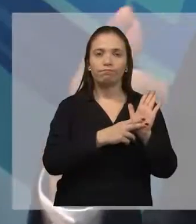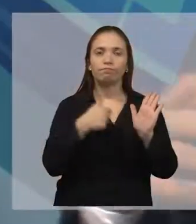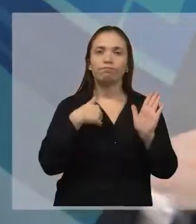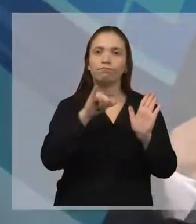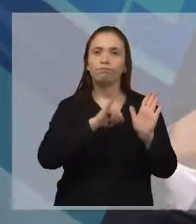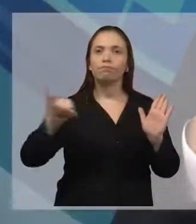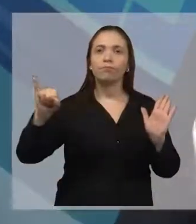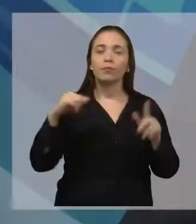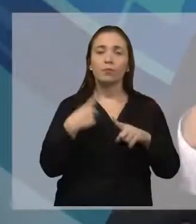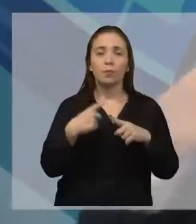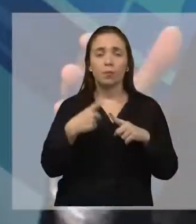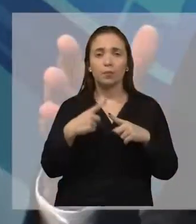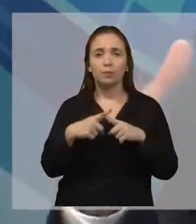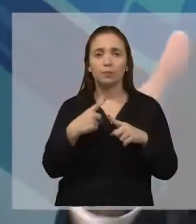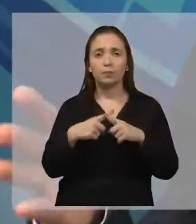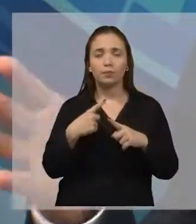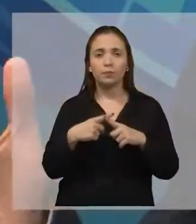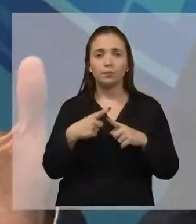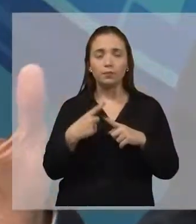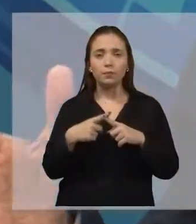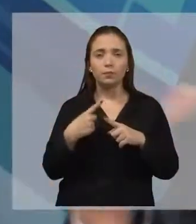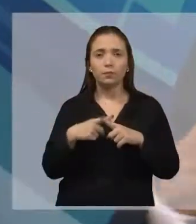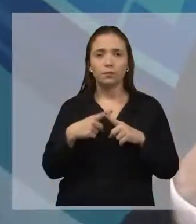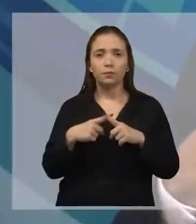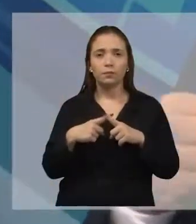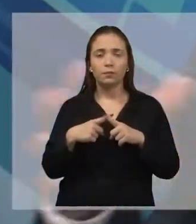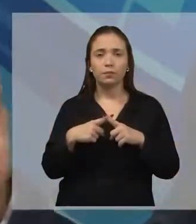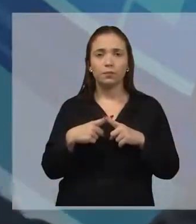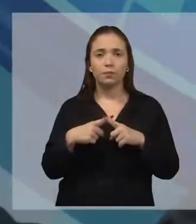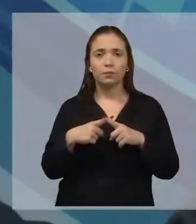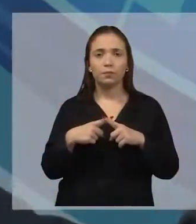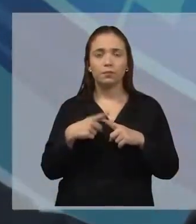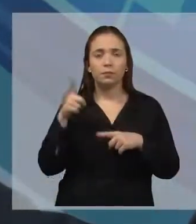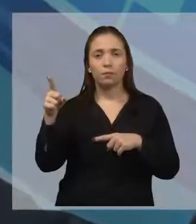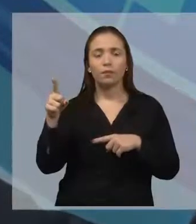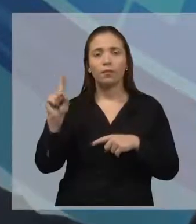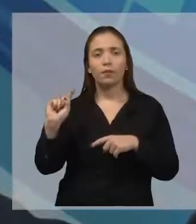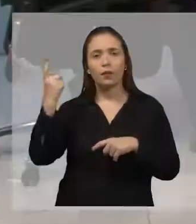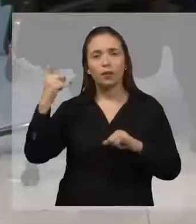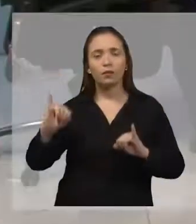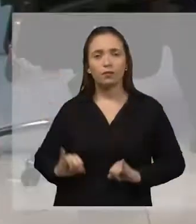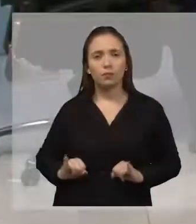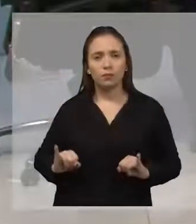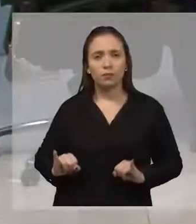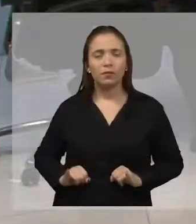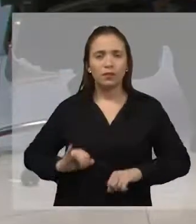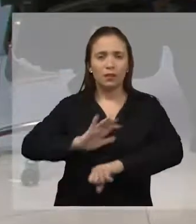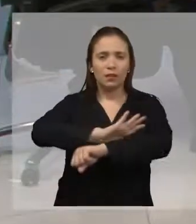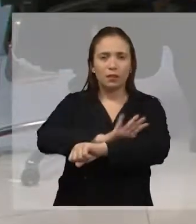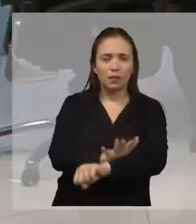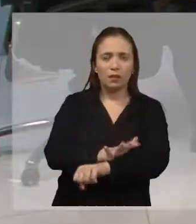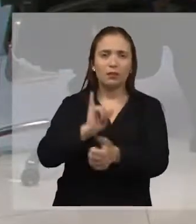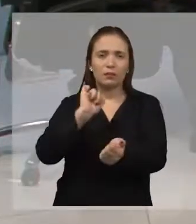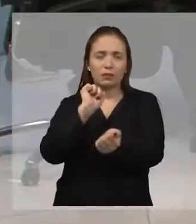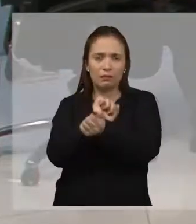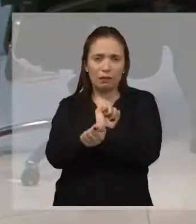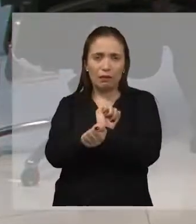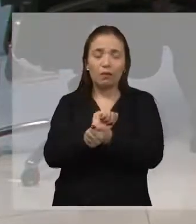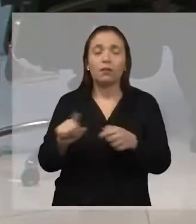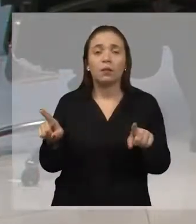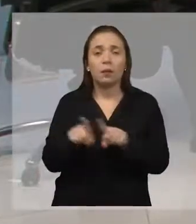mas que, infelizmente, não se avançou. Né? Recentemente, quando, inclusive, se criou a Comissão da Verdade, que poderia ter trazido